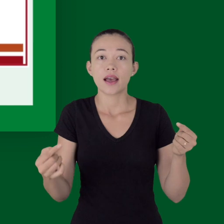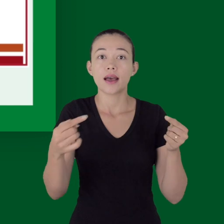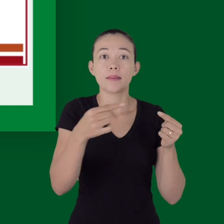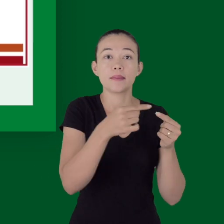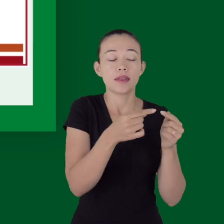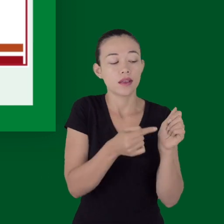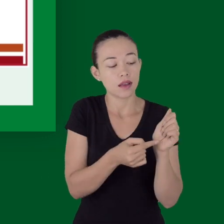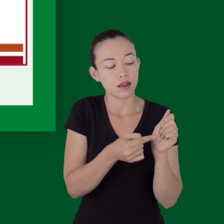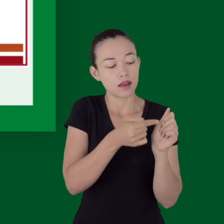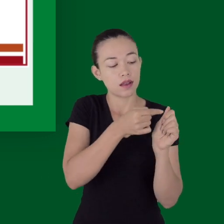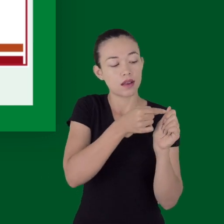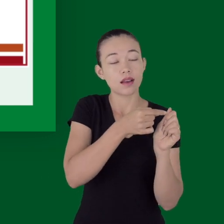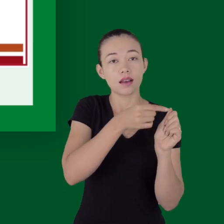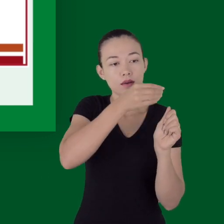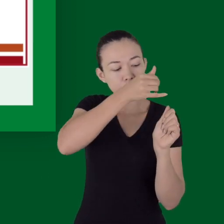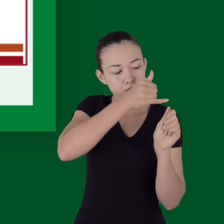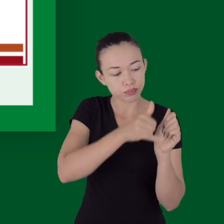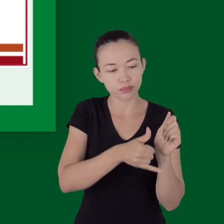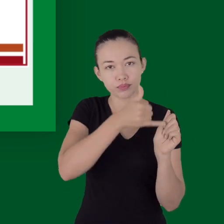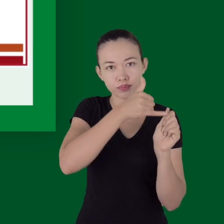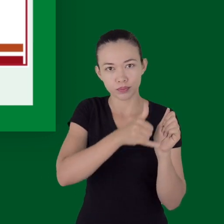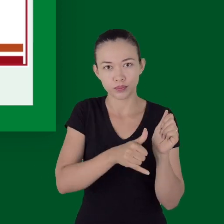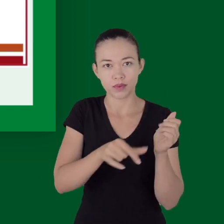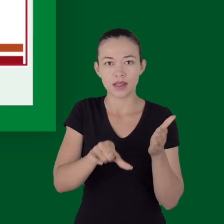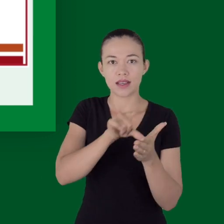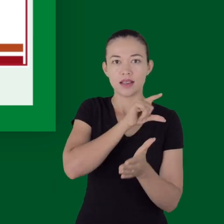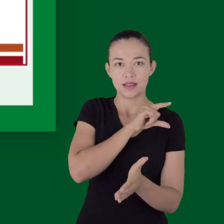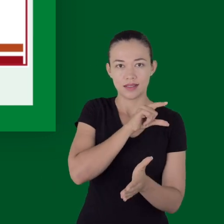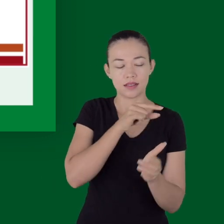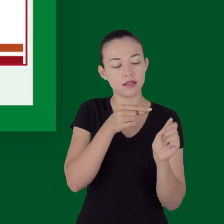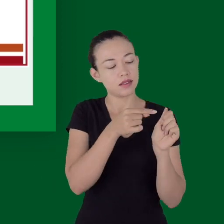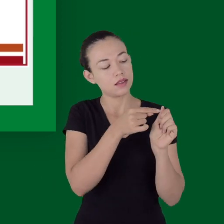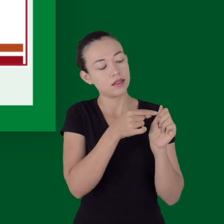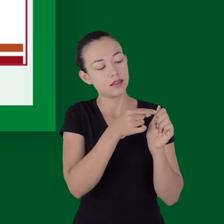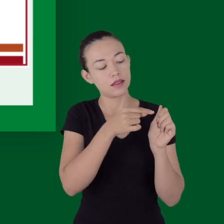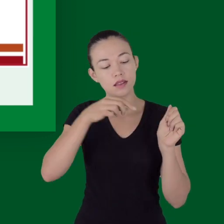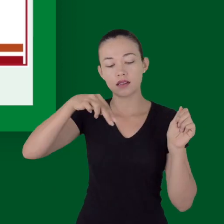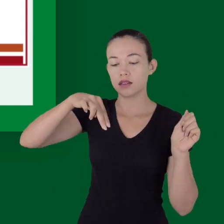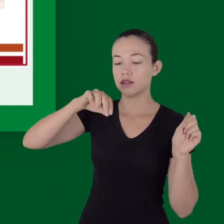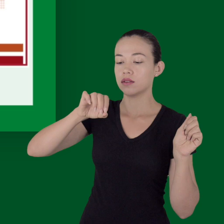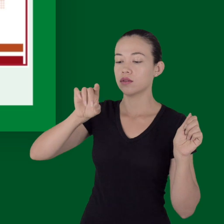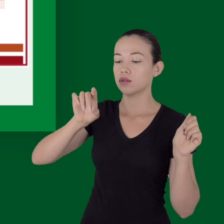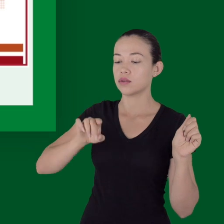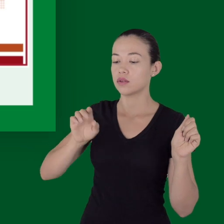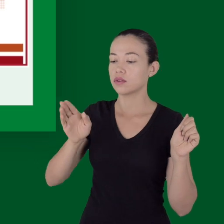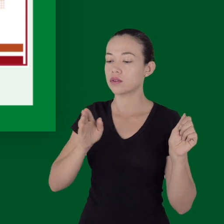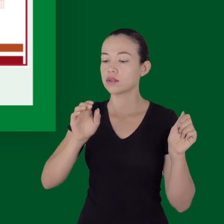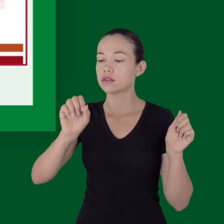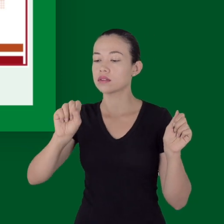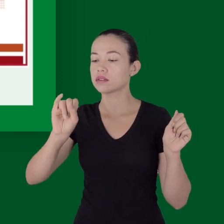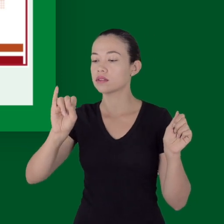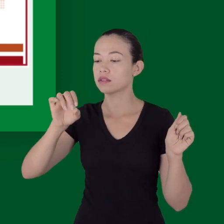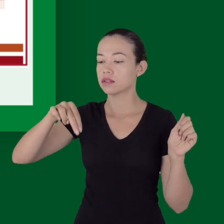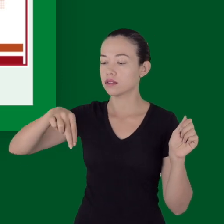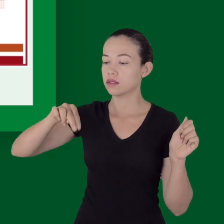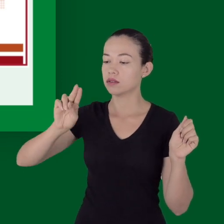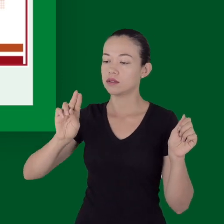diferentes o impulso, e para ser um ritmo sinusal tem que partir do nó sinusal, né?